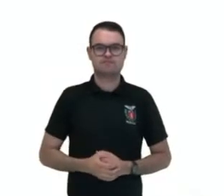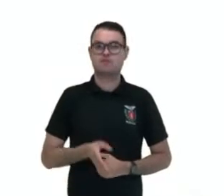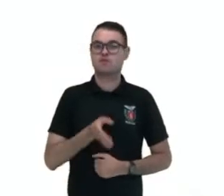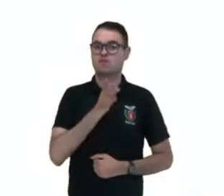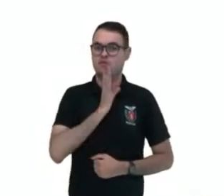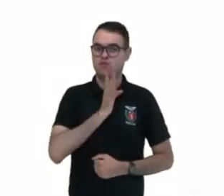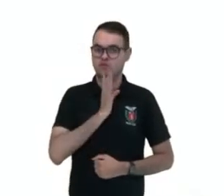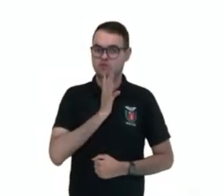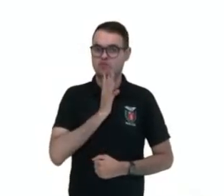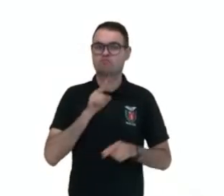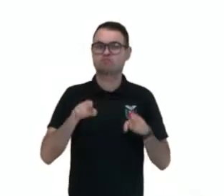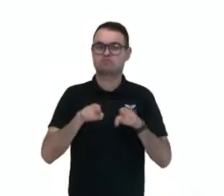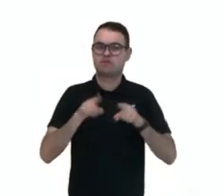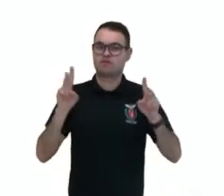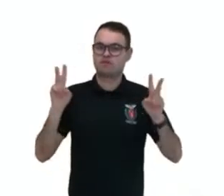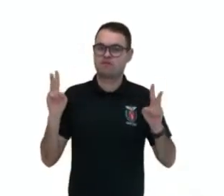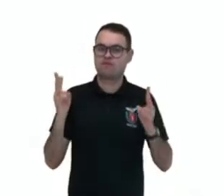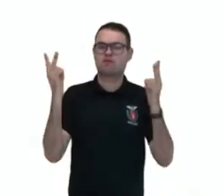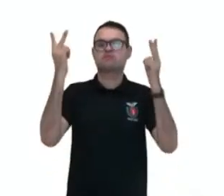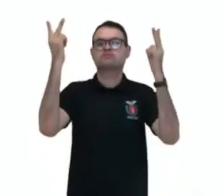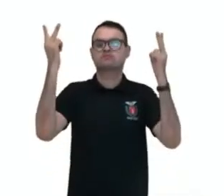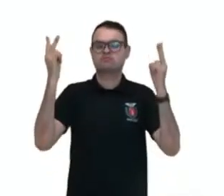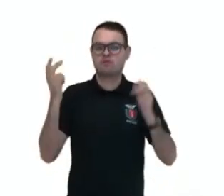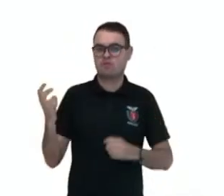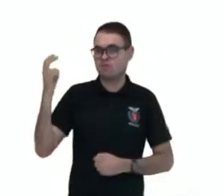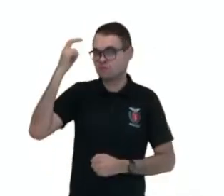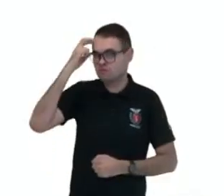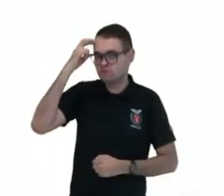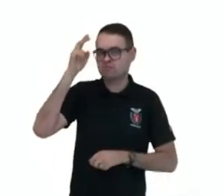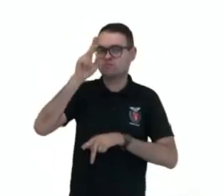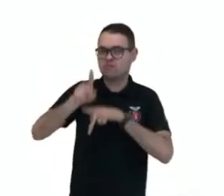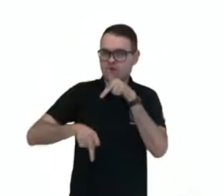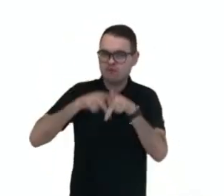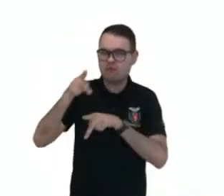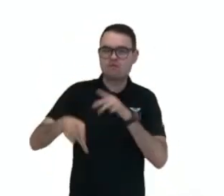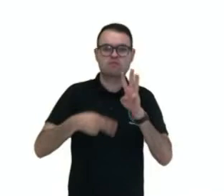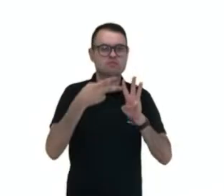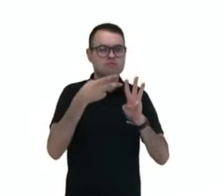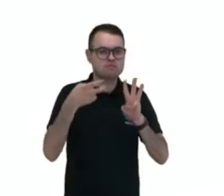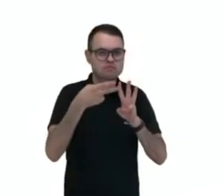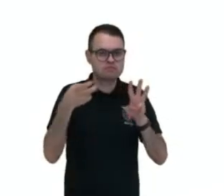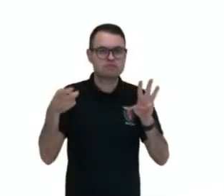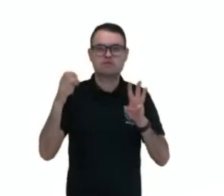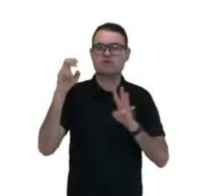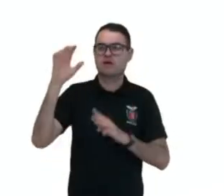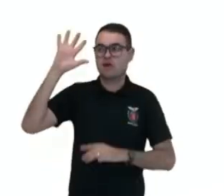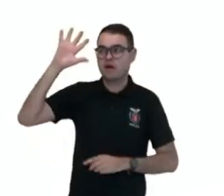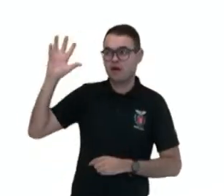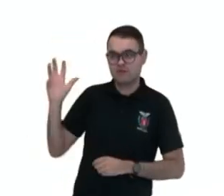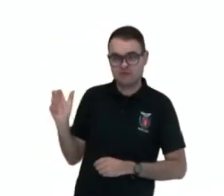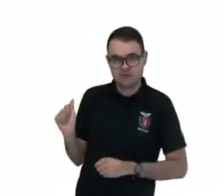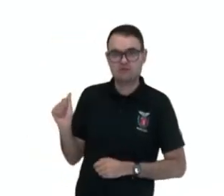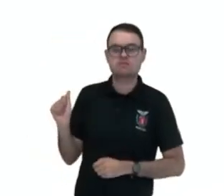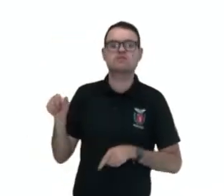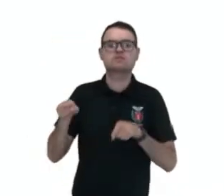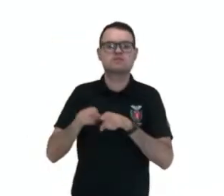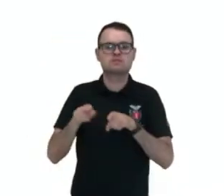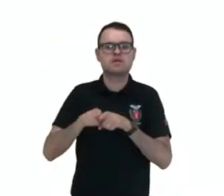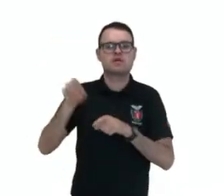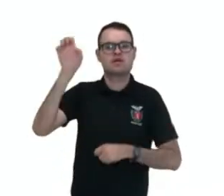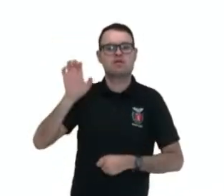Conhecer e valorizar a cultura dos povos indígenas, africanos e europeus que formaram a